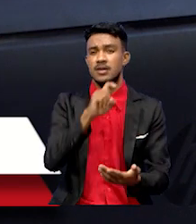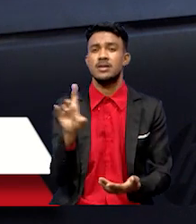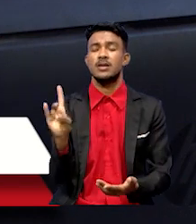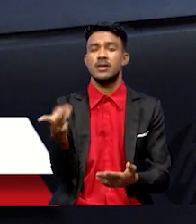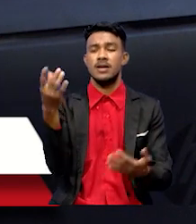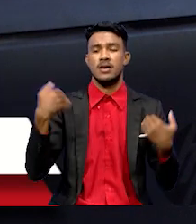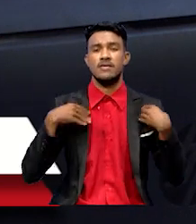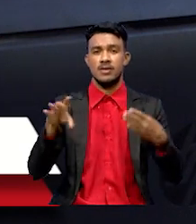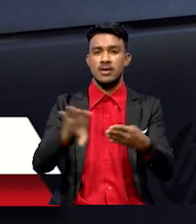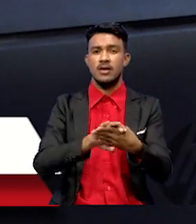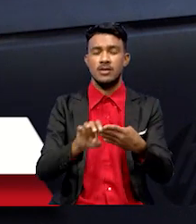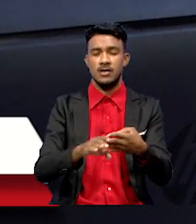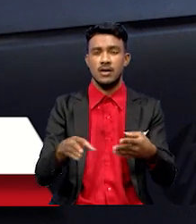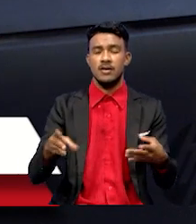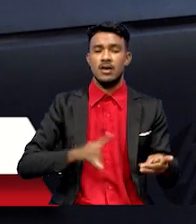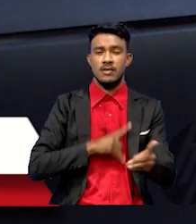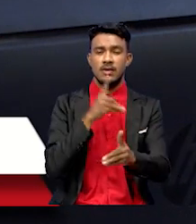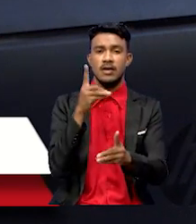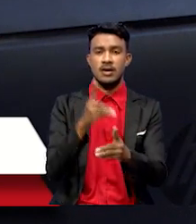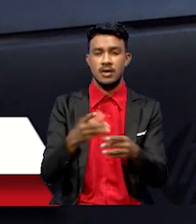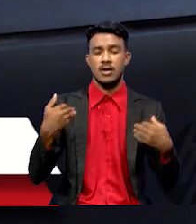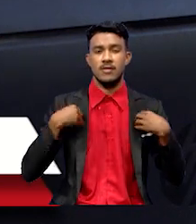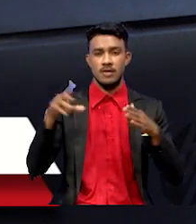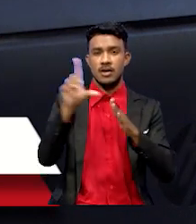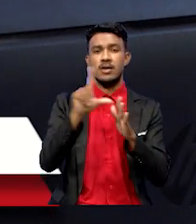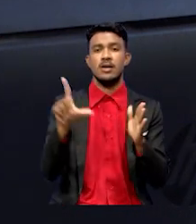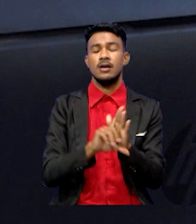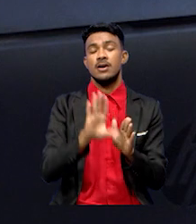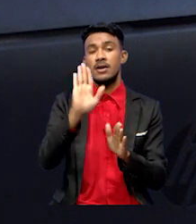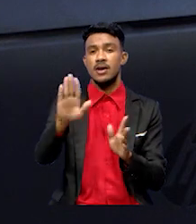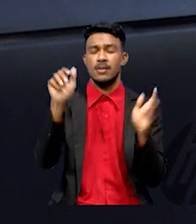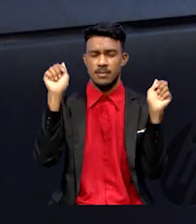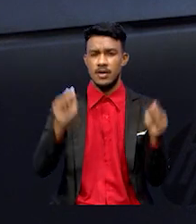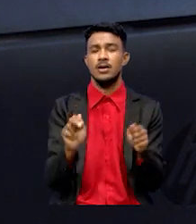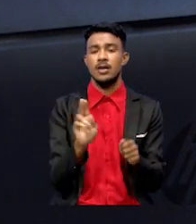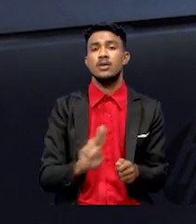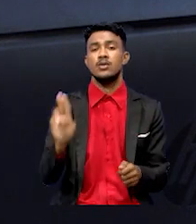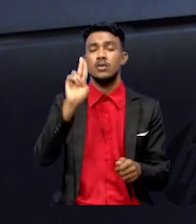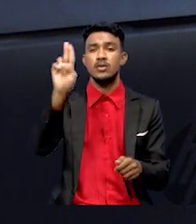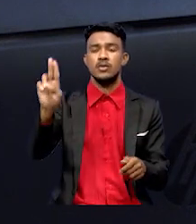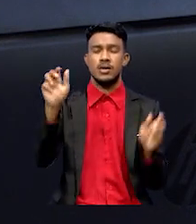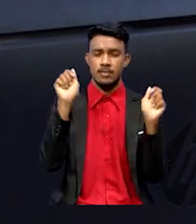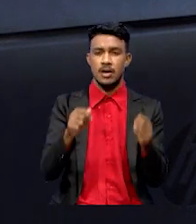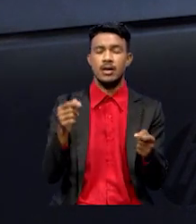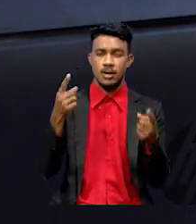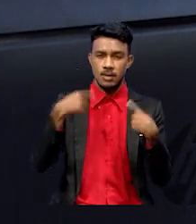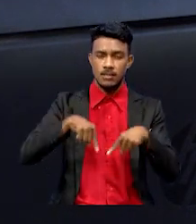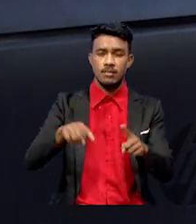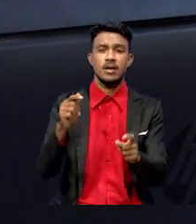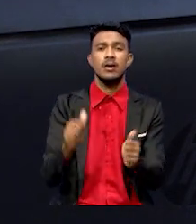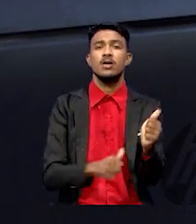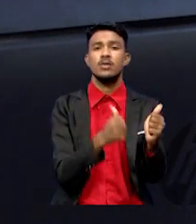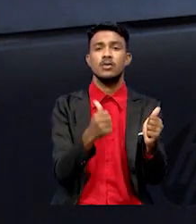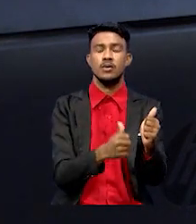ia direito nebe fundamental consagrado ona ia lei nia atu usa maneira sedede nie tem ser tuir nie tem ser tuir